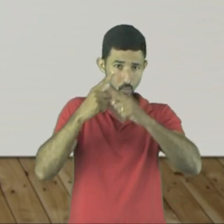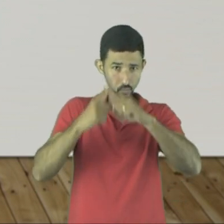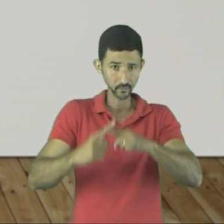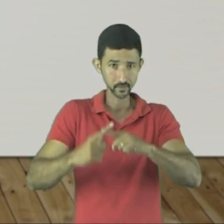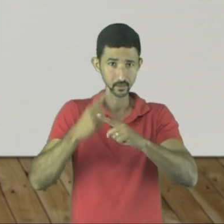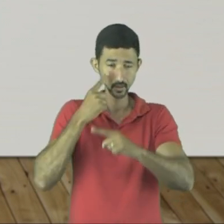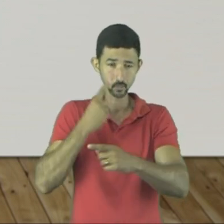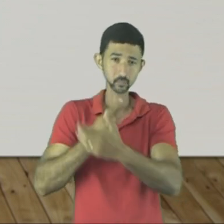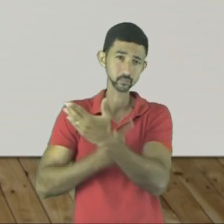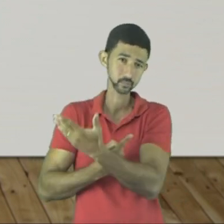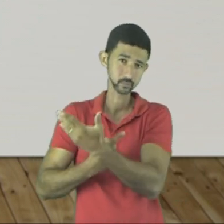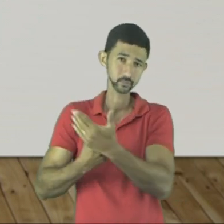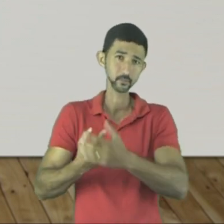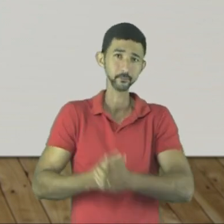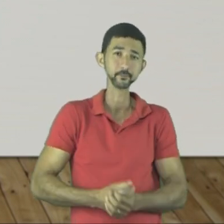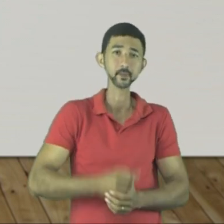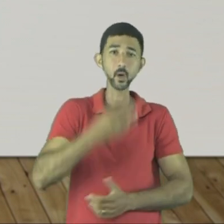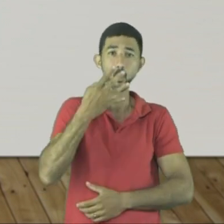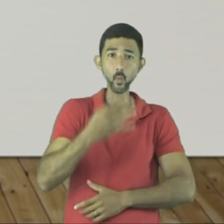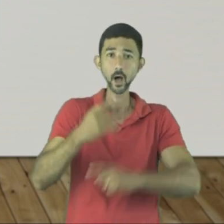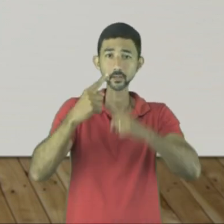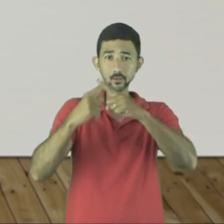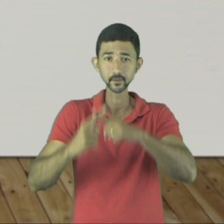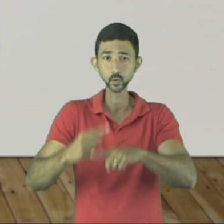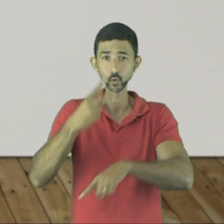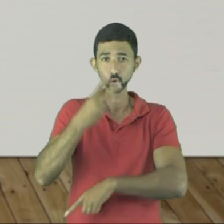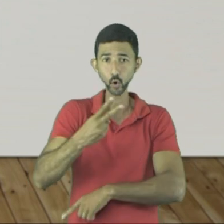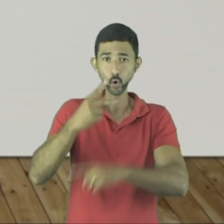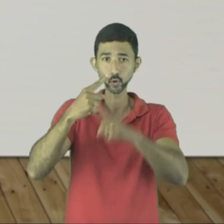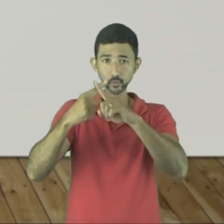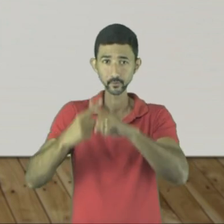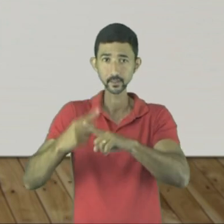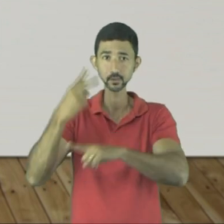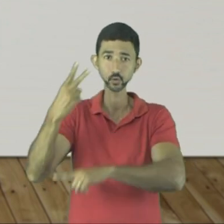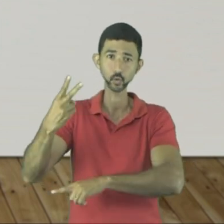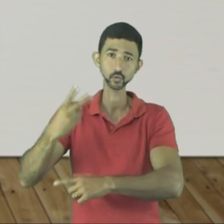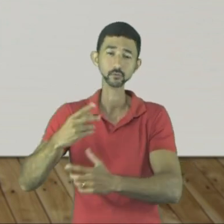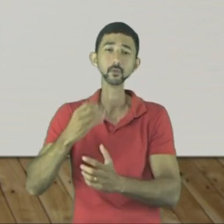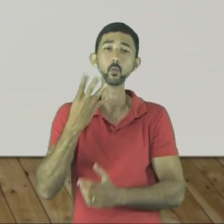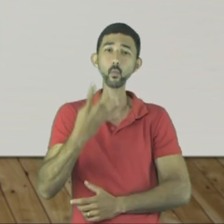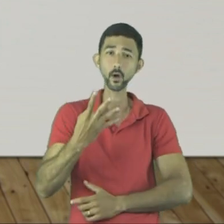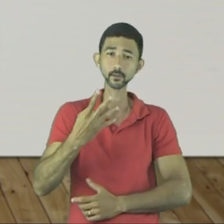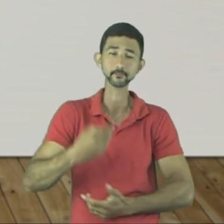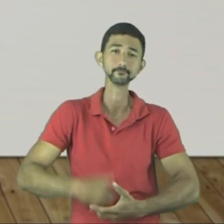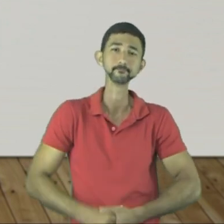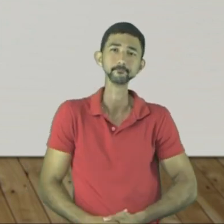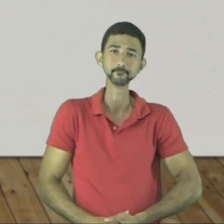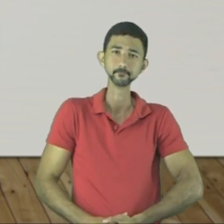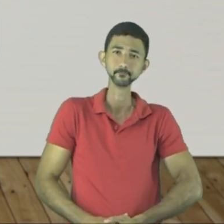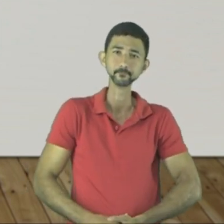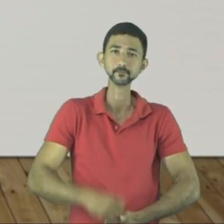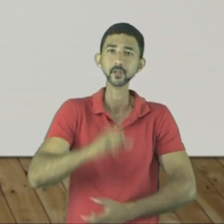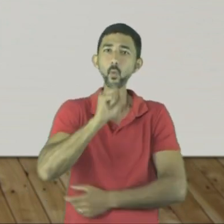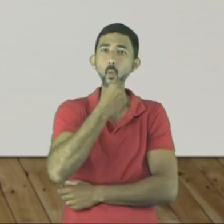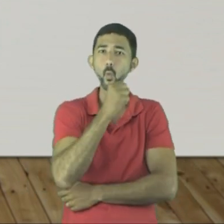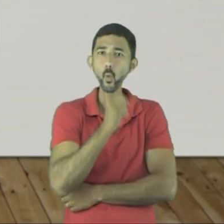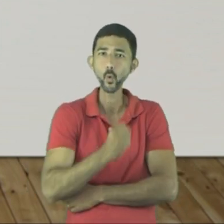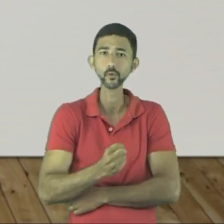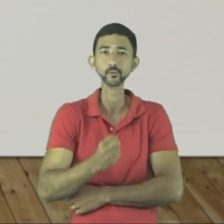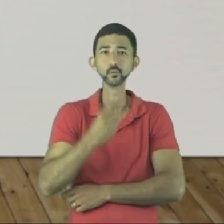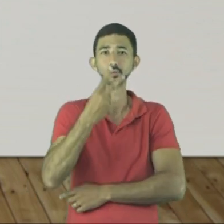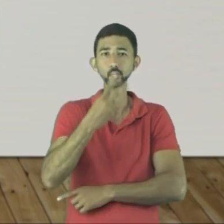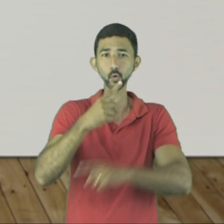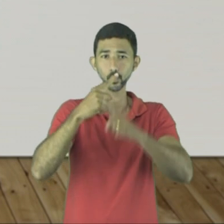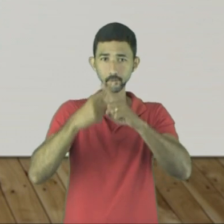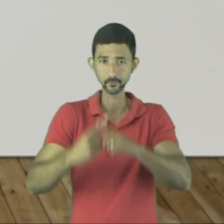primos? Pode. Como? Multiplicando 2 por 2. E 2 vezes 2 é 4. 8, 2 vezes